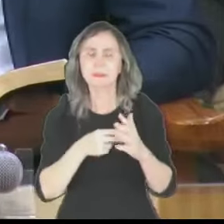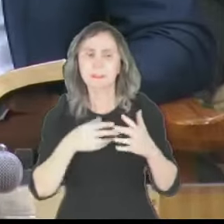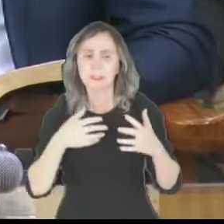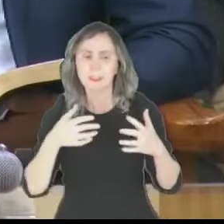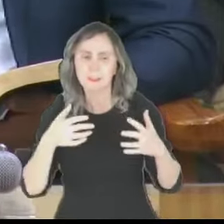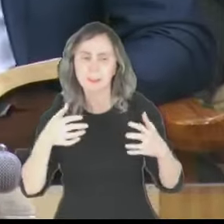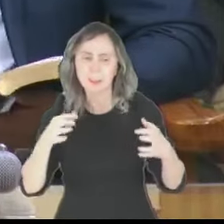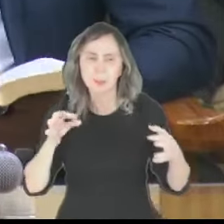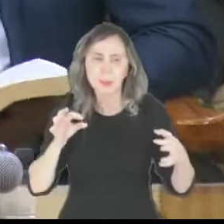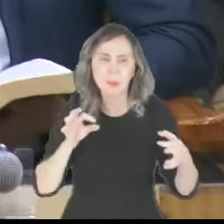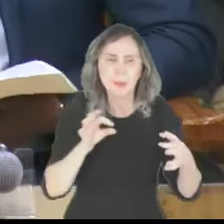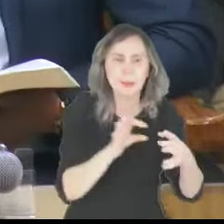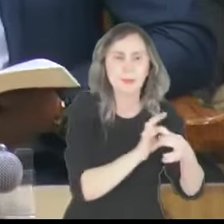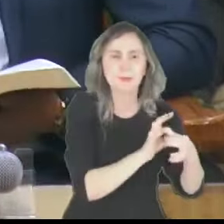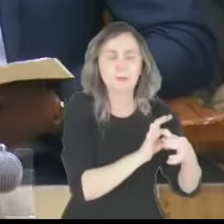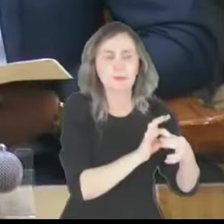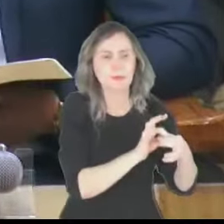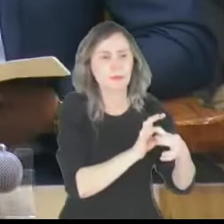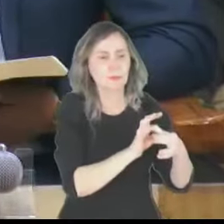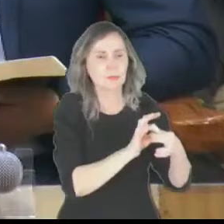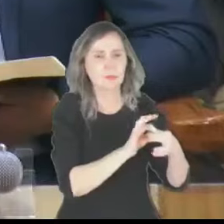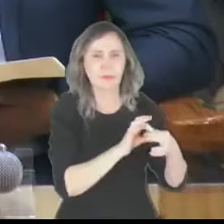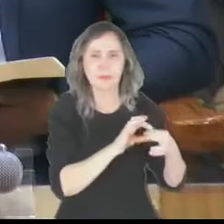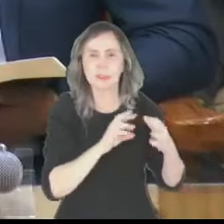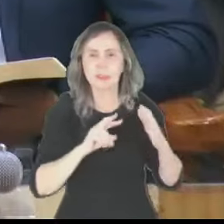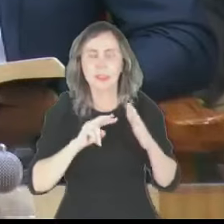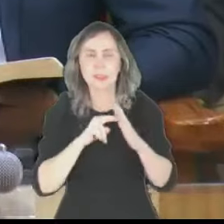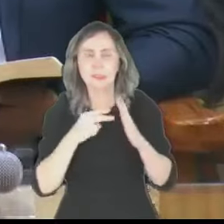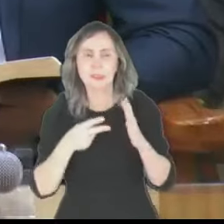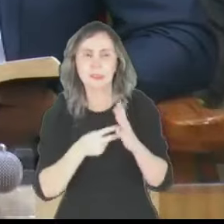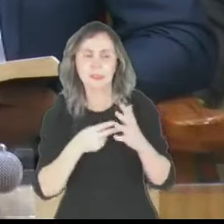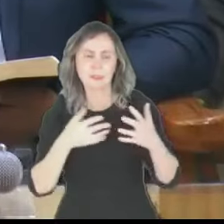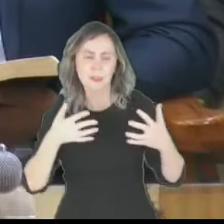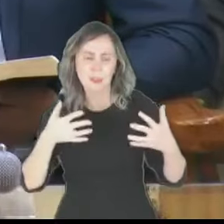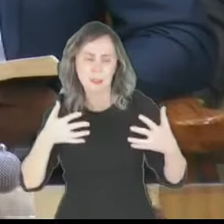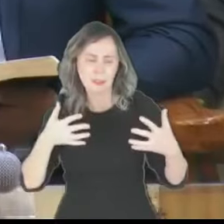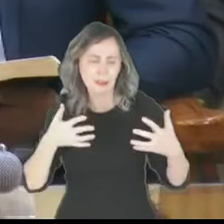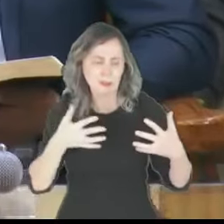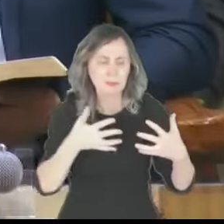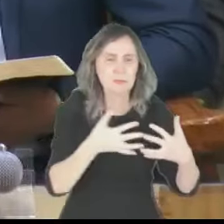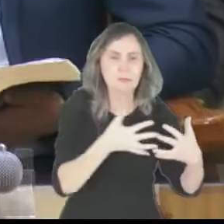E não vos conformeis Com este século Com este mundo